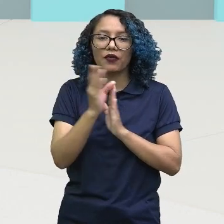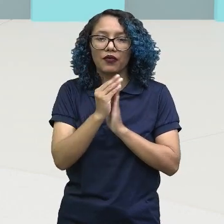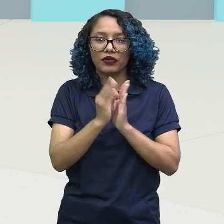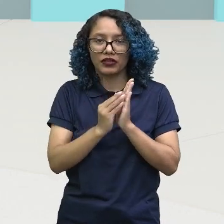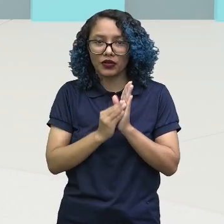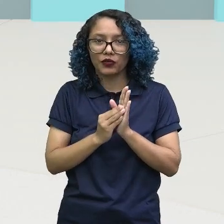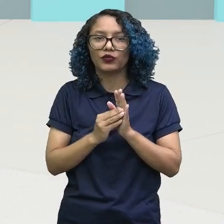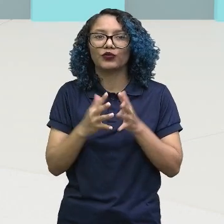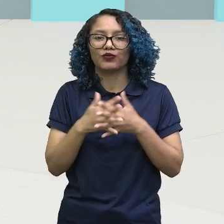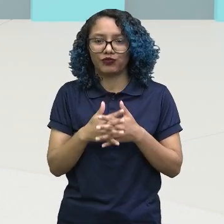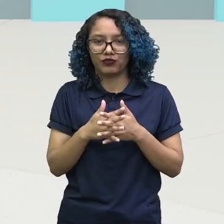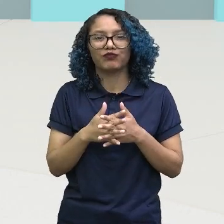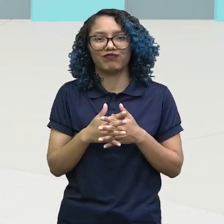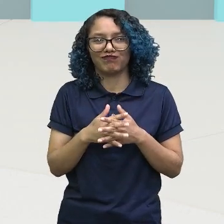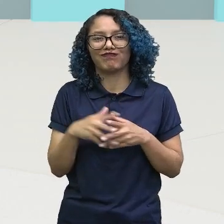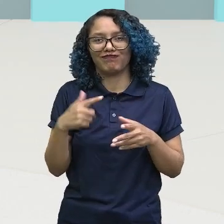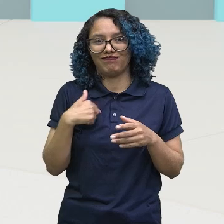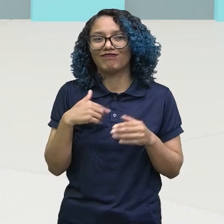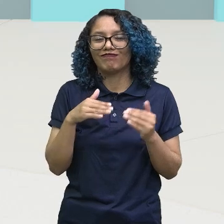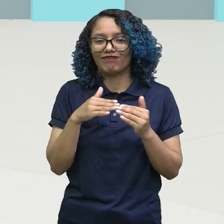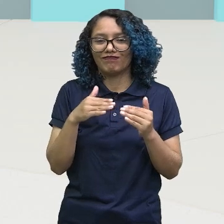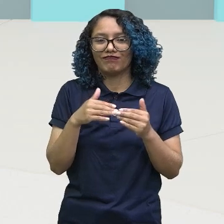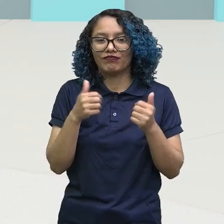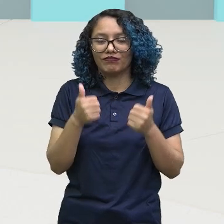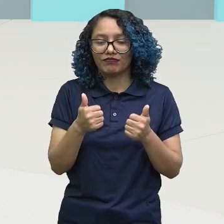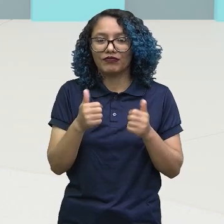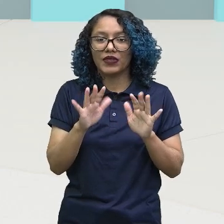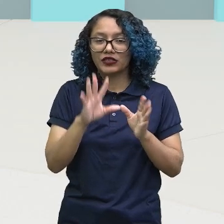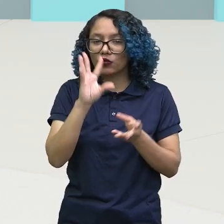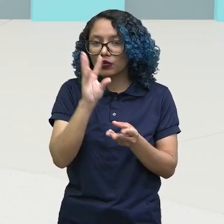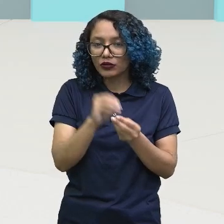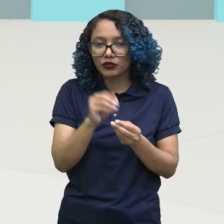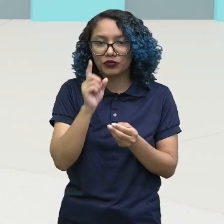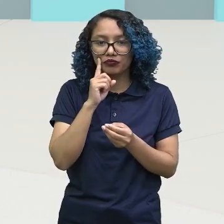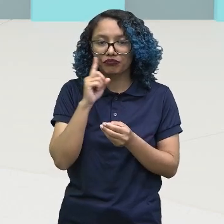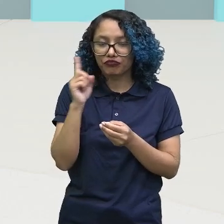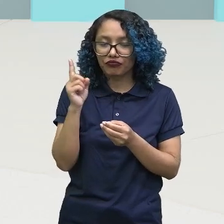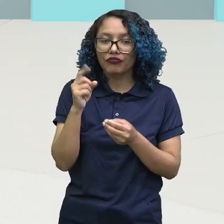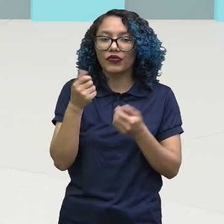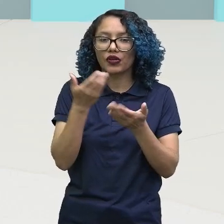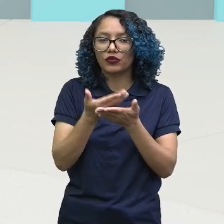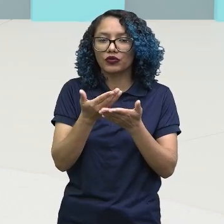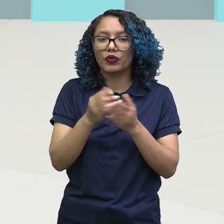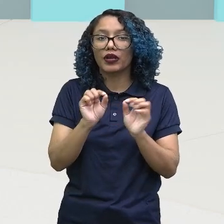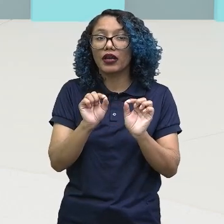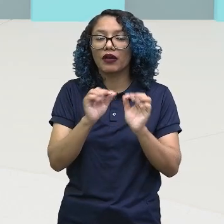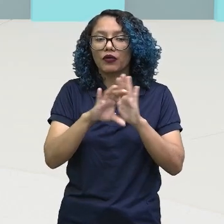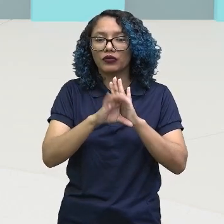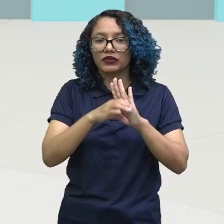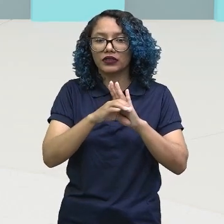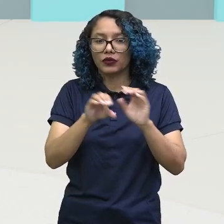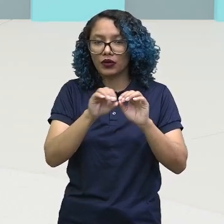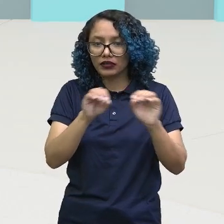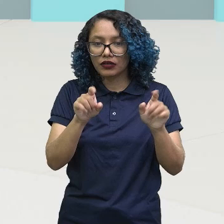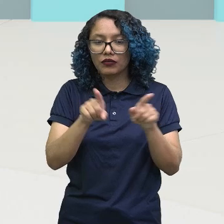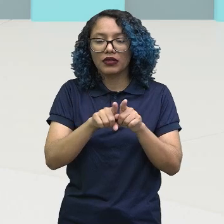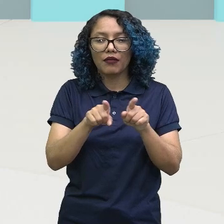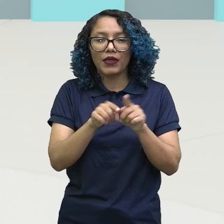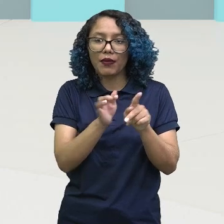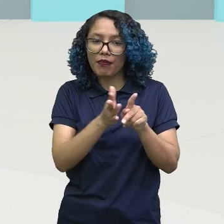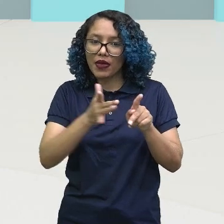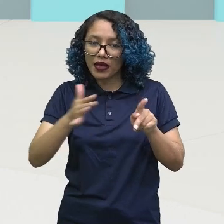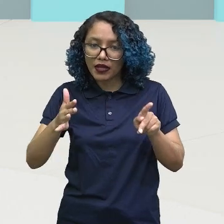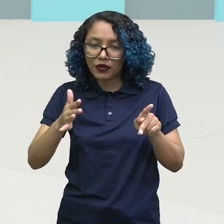tão complexo, porque eu também acho, né? E só fazendo uma síntese aqui do conteúdo, a gente viu o conceito de oração, viu o conceito